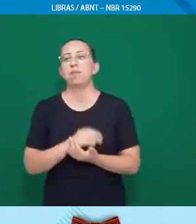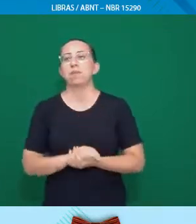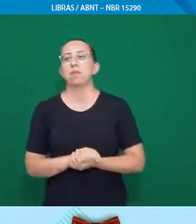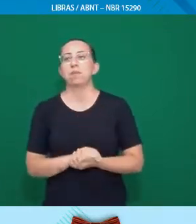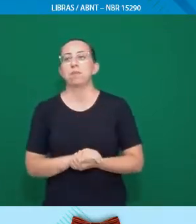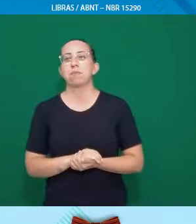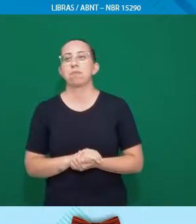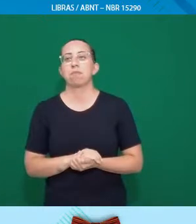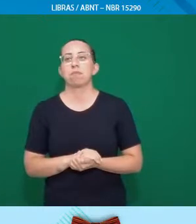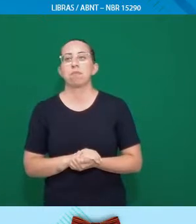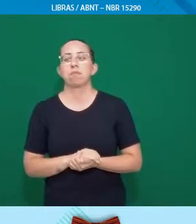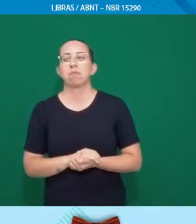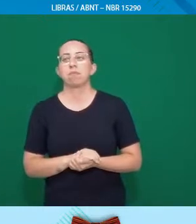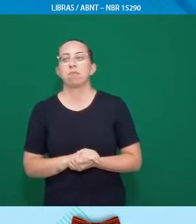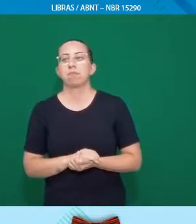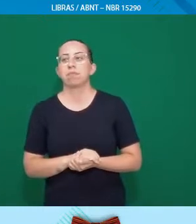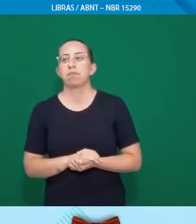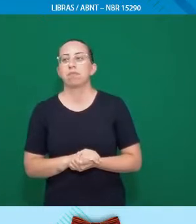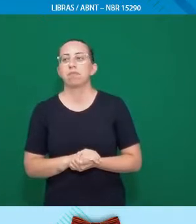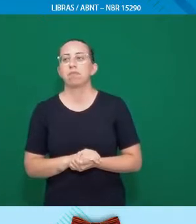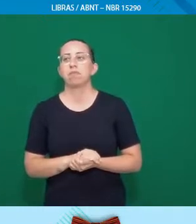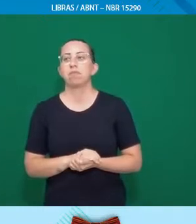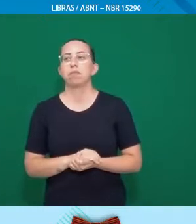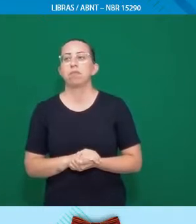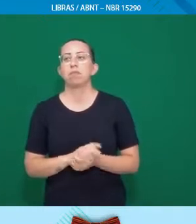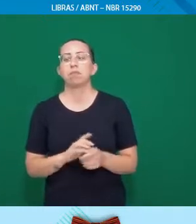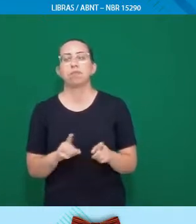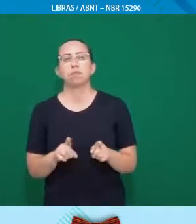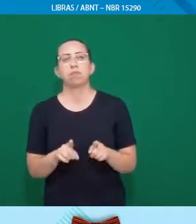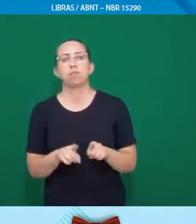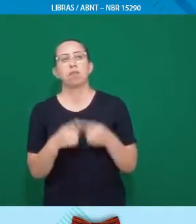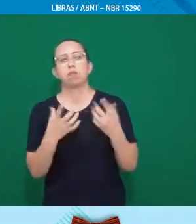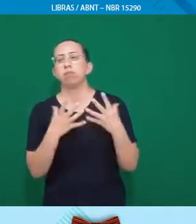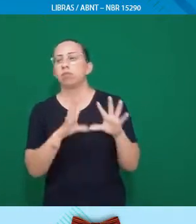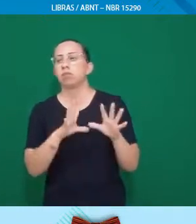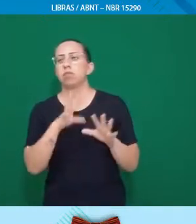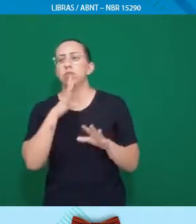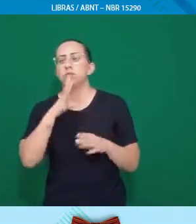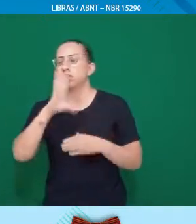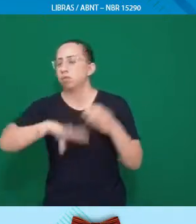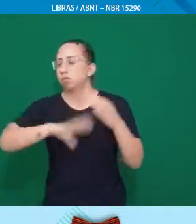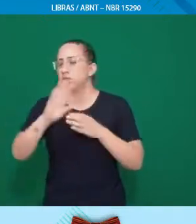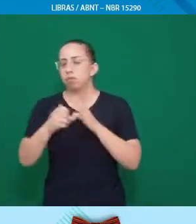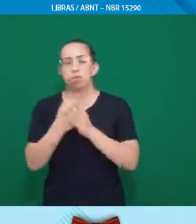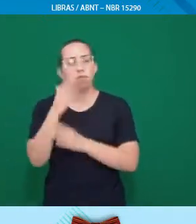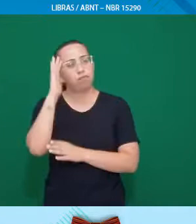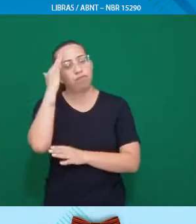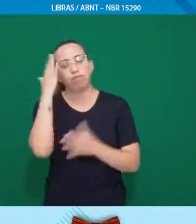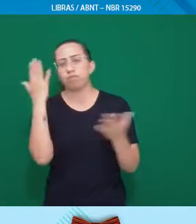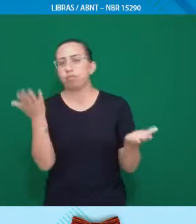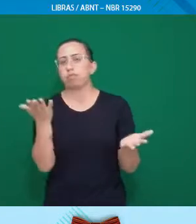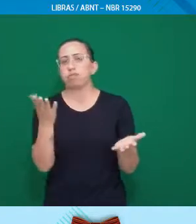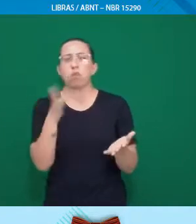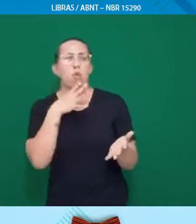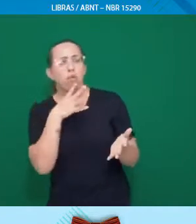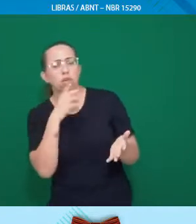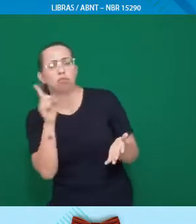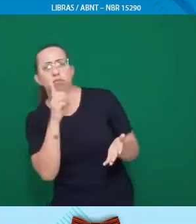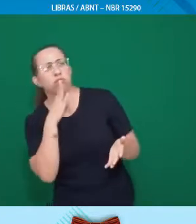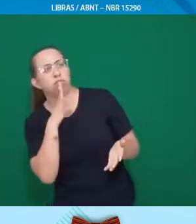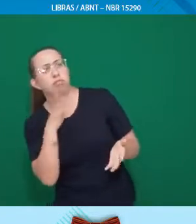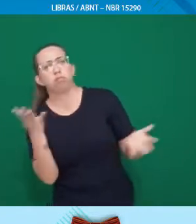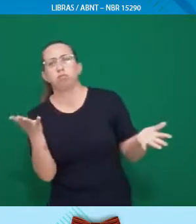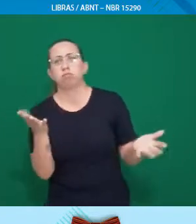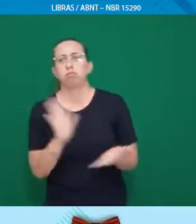é porque ele conhece ele ficou dormindo nesses anos todos e não quer conhecer a Campos Novos O